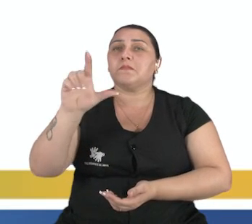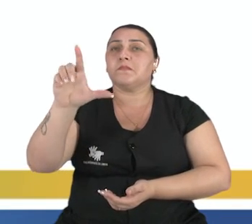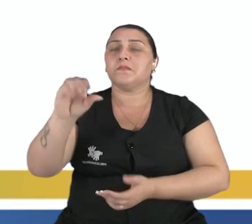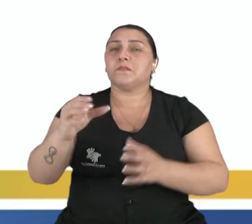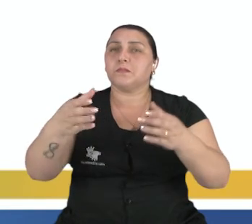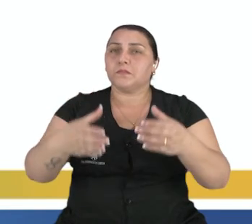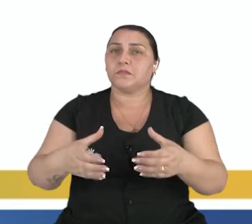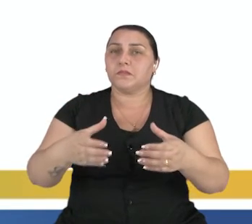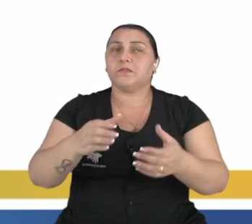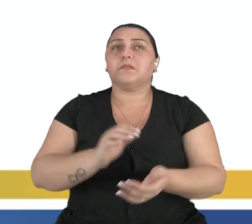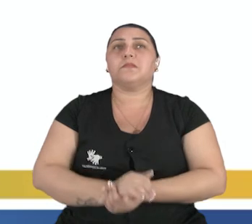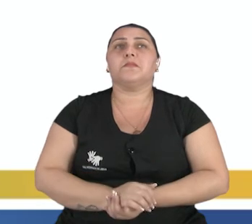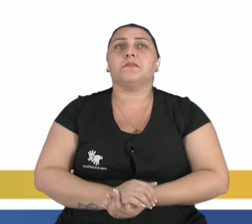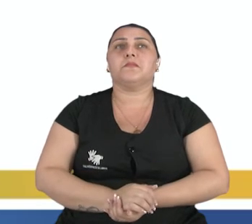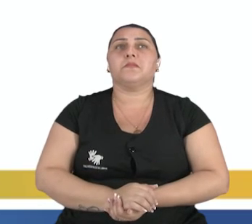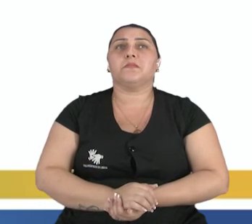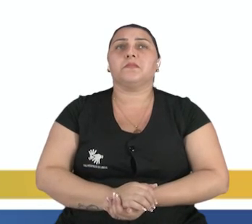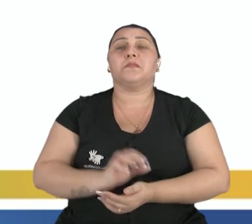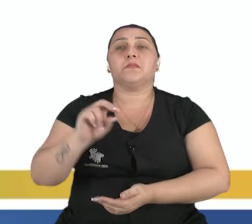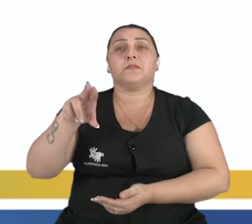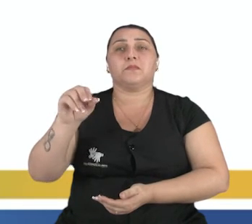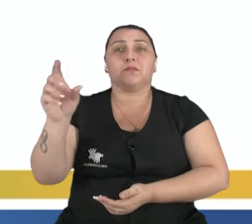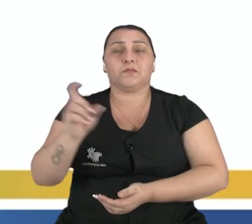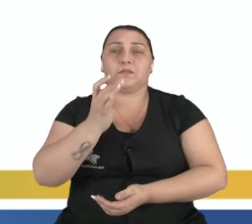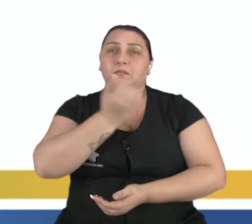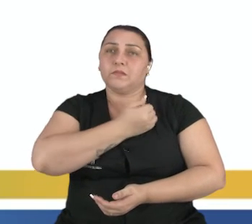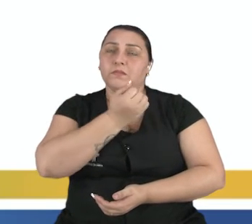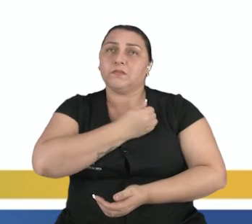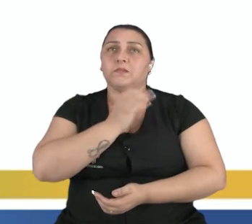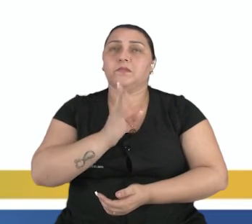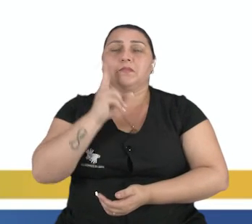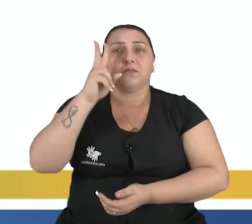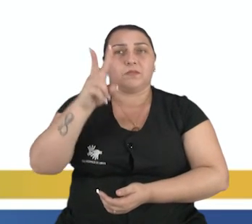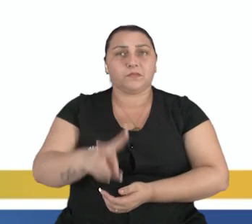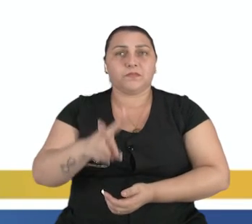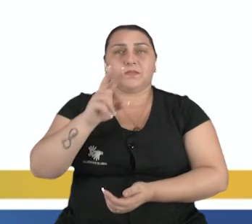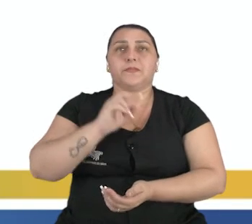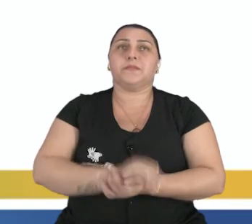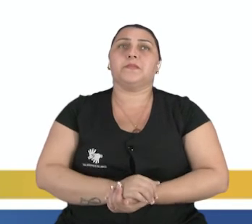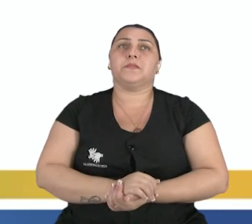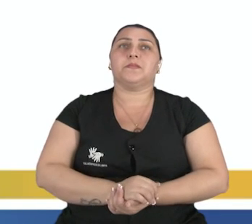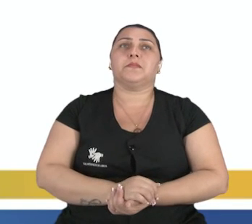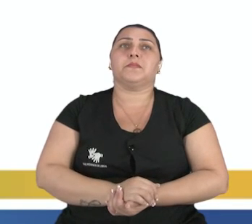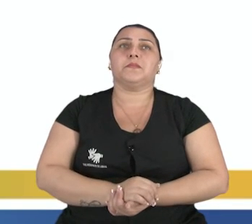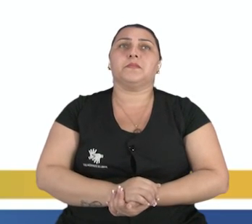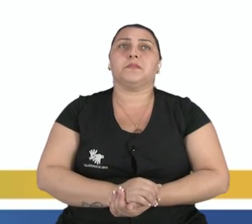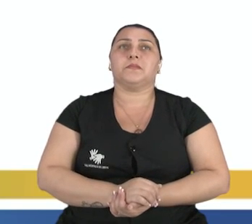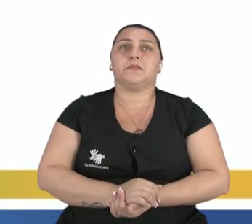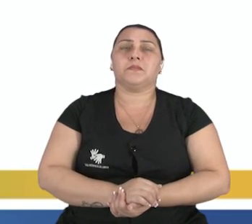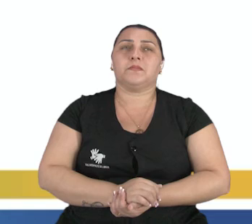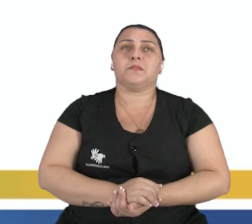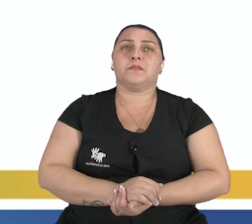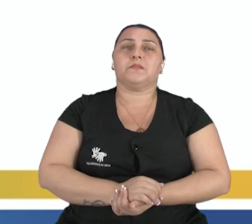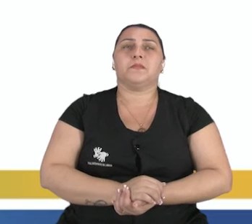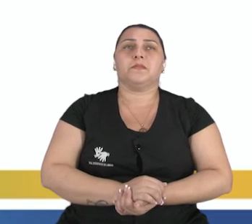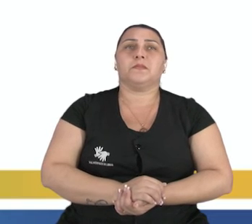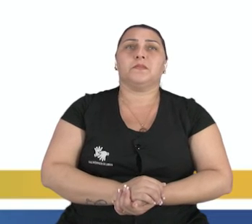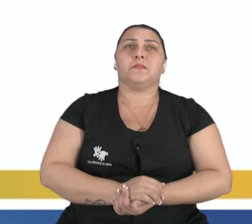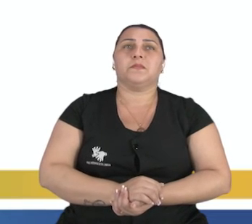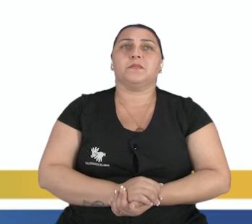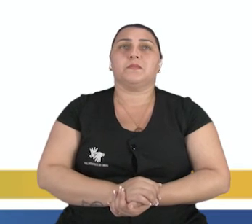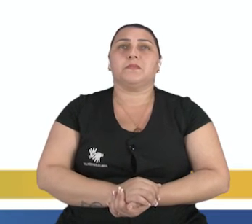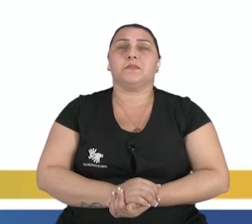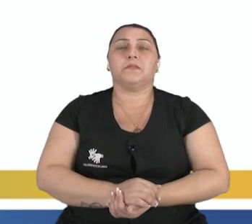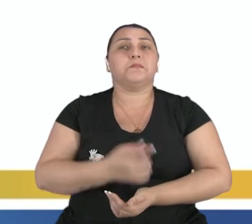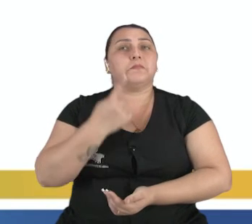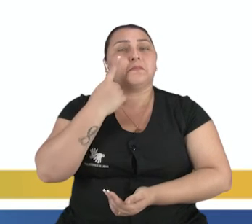né? Então, nós temos aqui a carga do número de inox, como vocês observam aqui, ó, na equação química que foi separado.